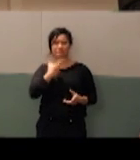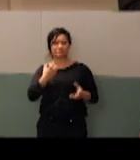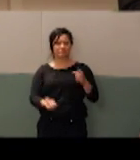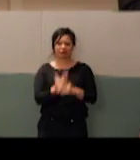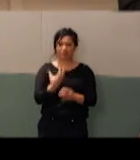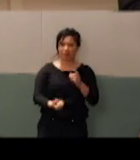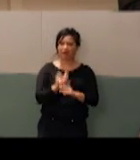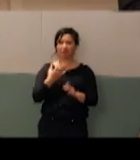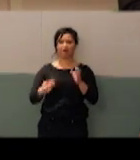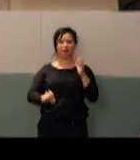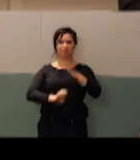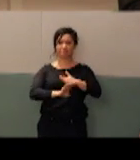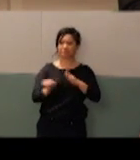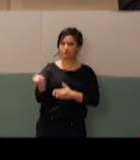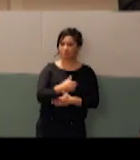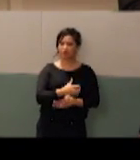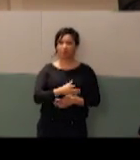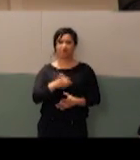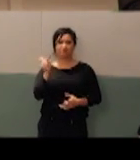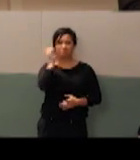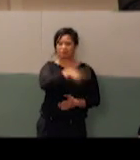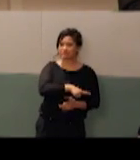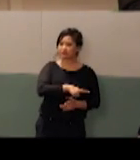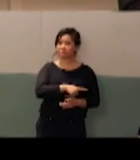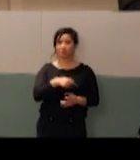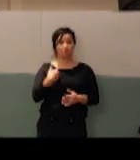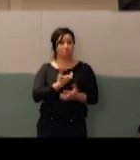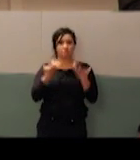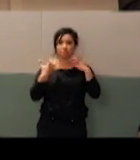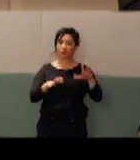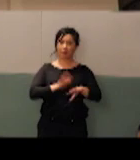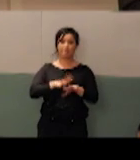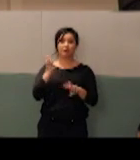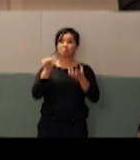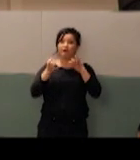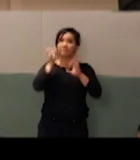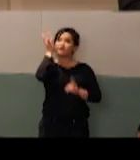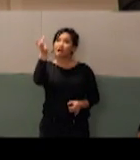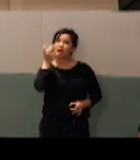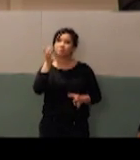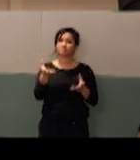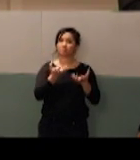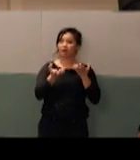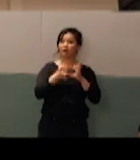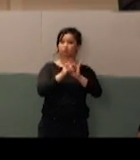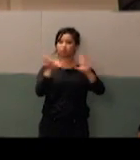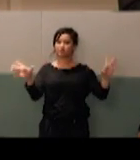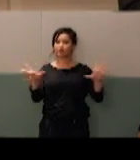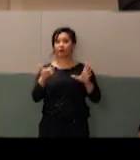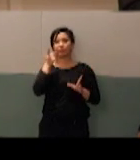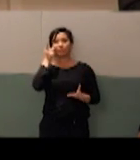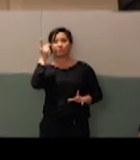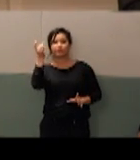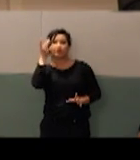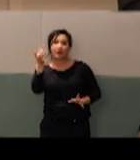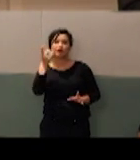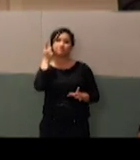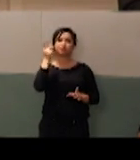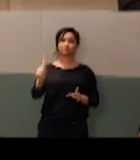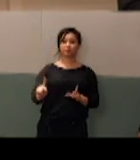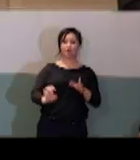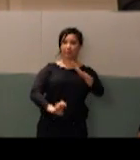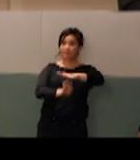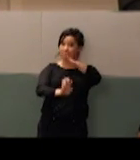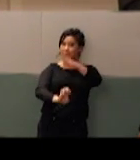inovação no Distrito Federal. Nós vamos criar novas áreas de expansão econômica no Distrito Federal,